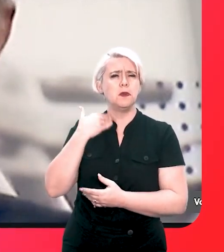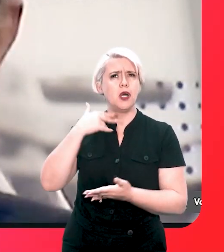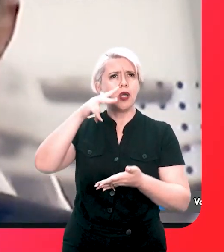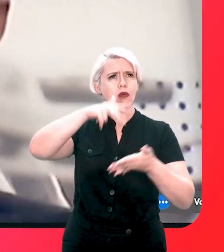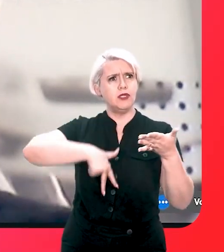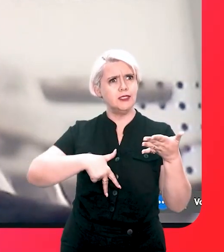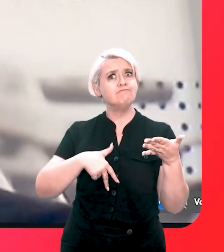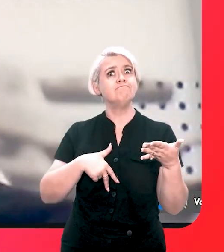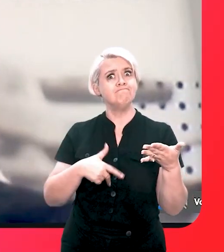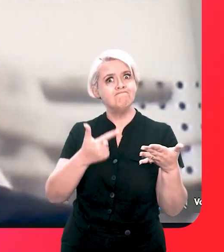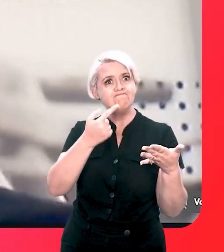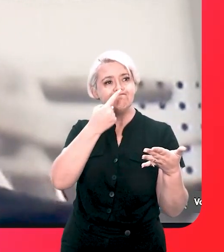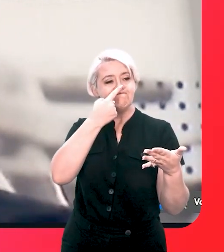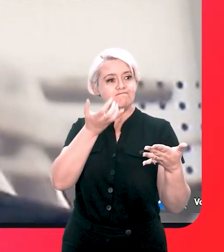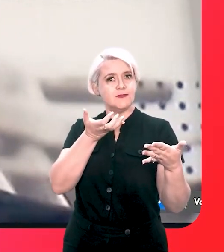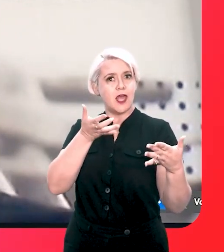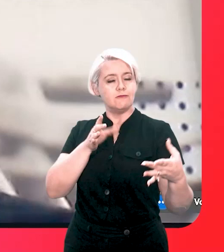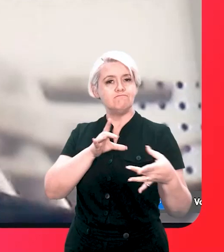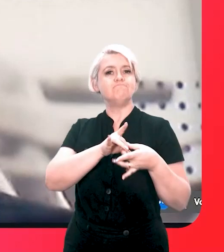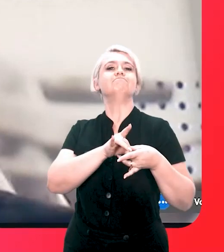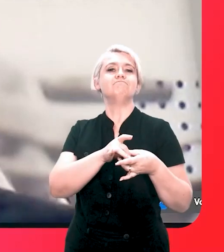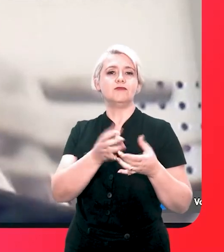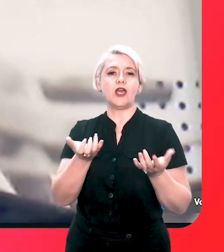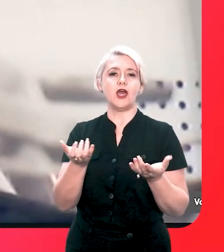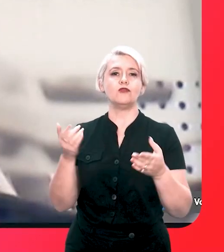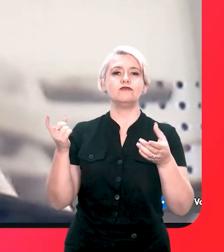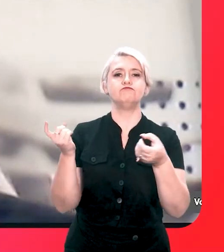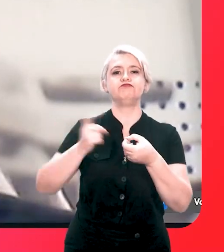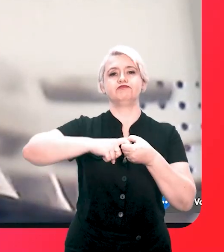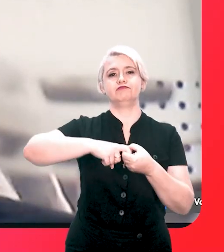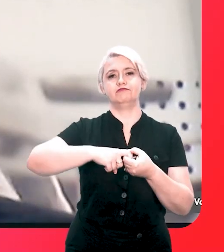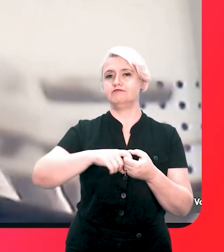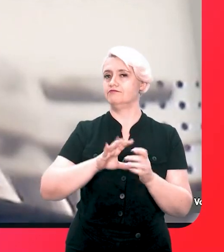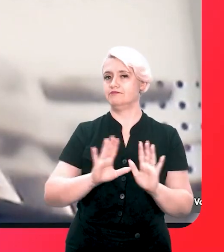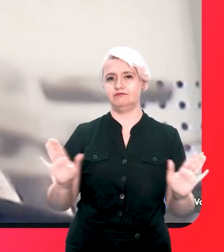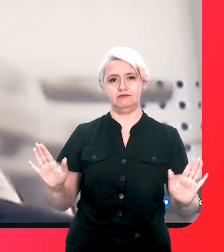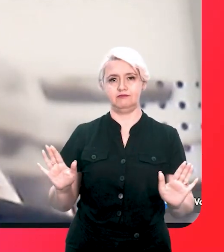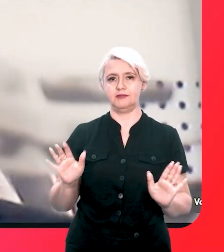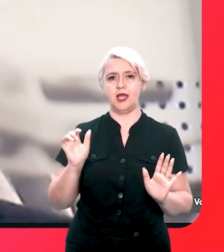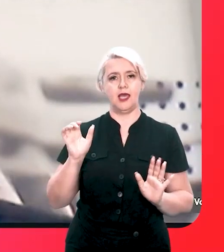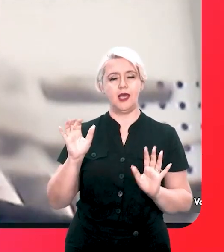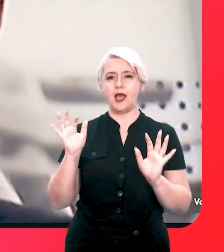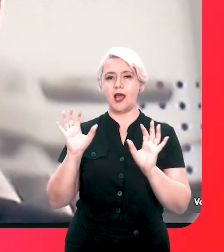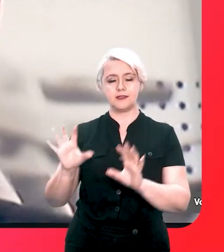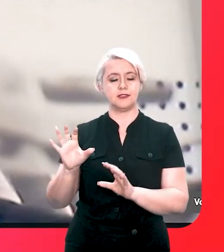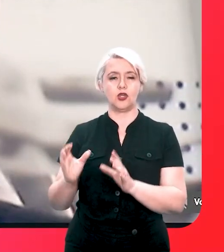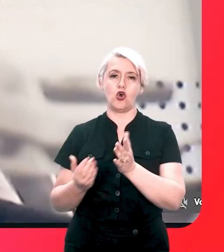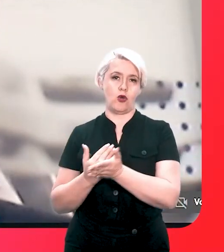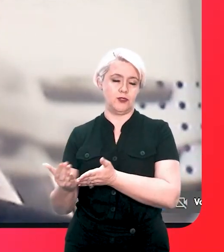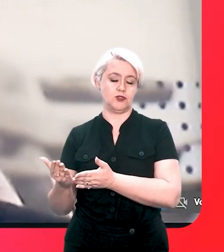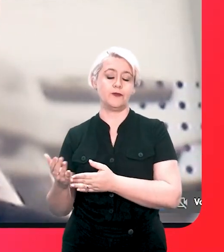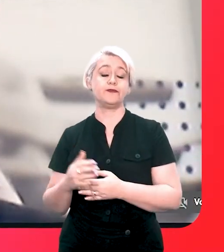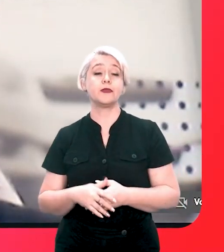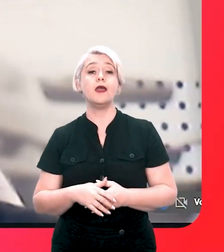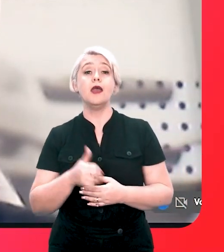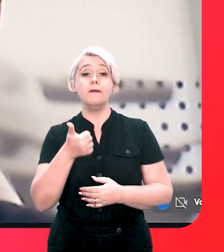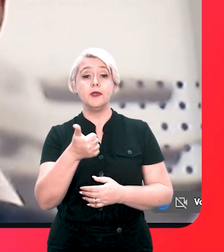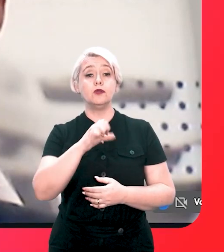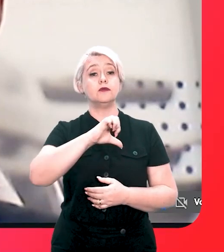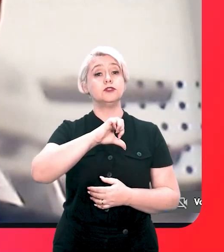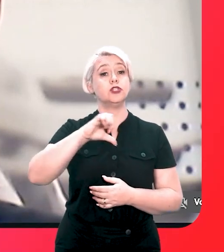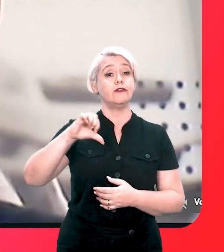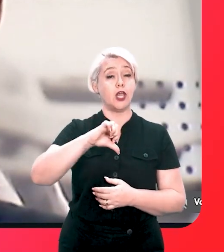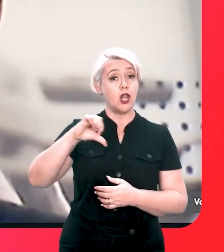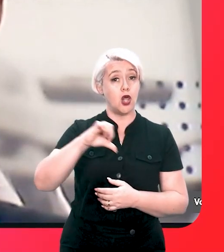identifiquei e me associei. Ponto. Era isso, a minha ligação com a PABB. Mas, em 99, houve